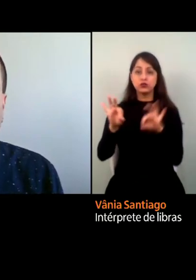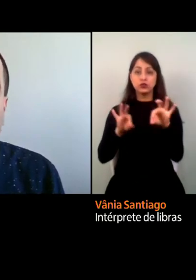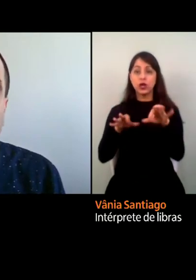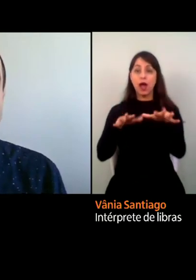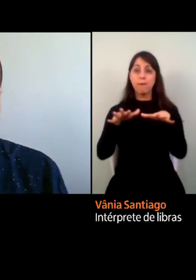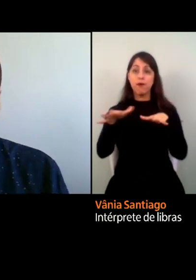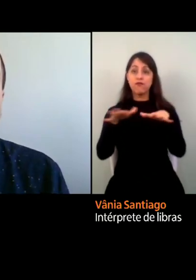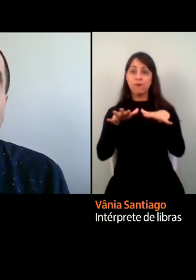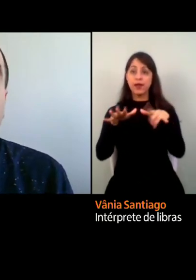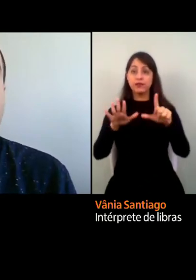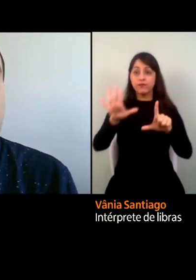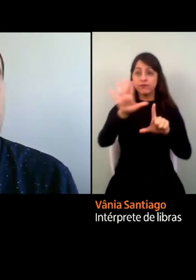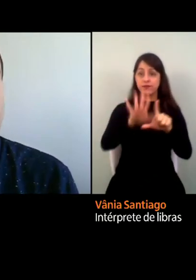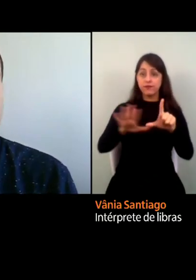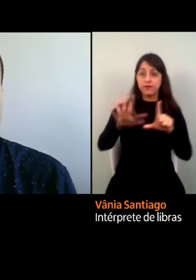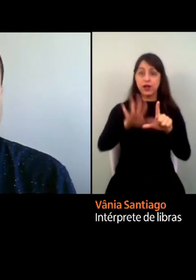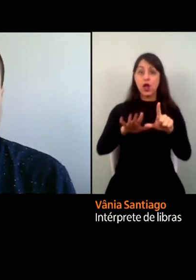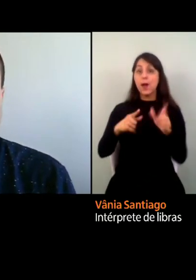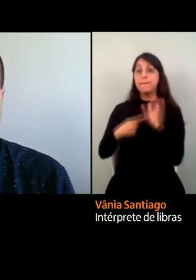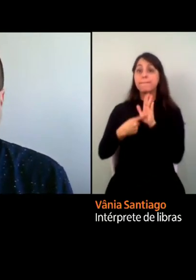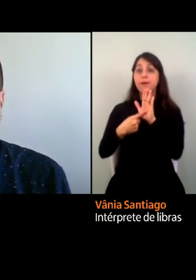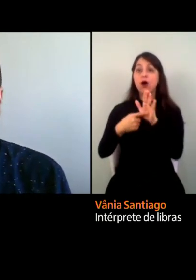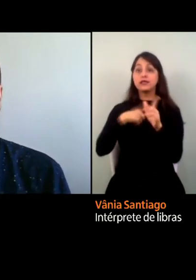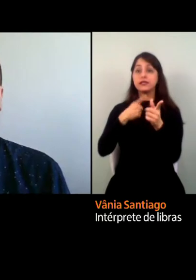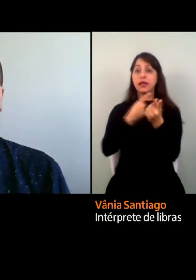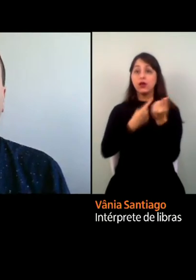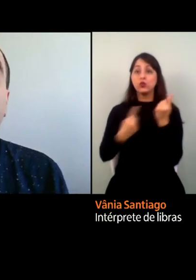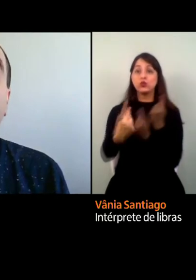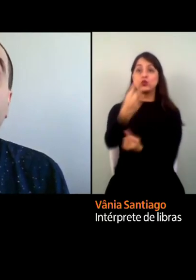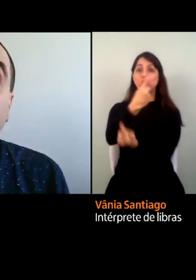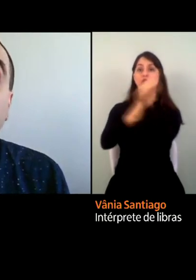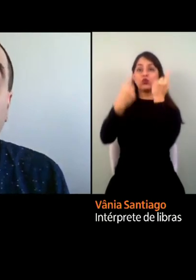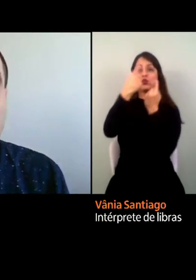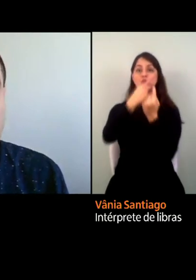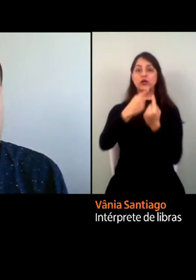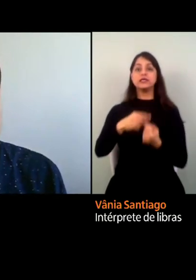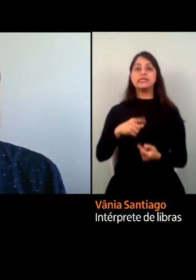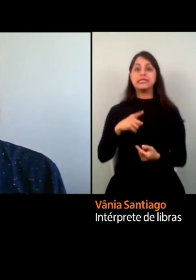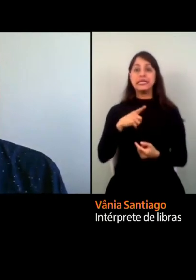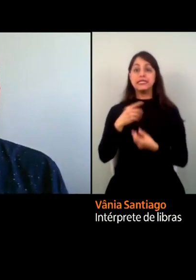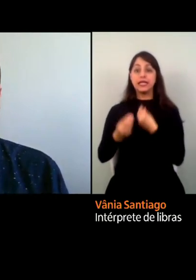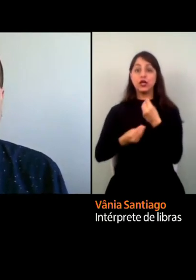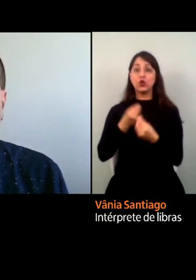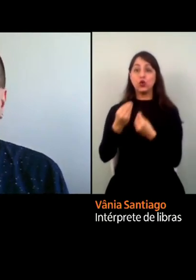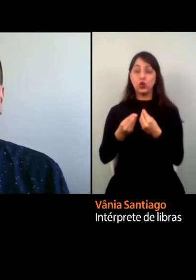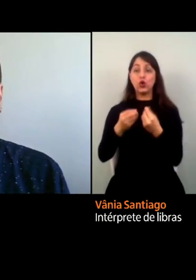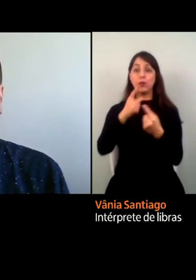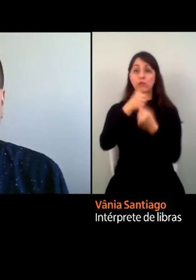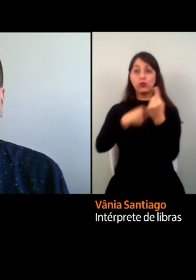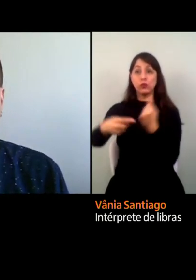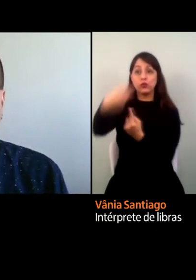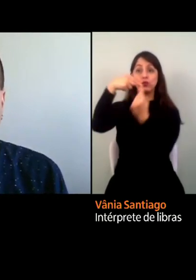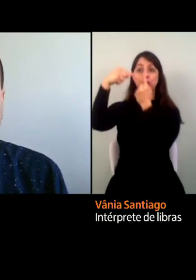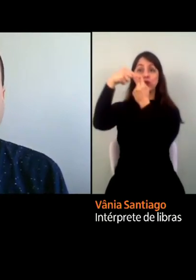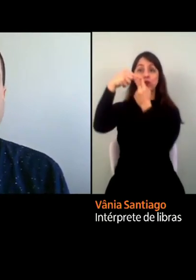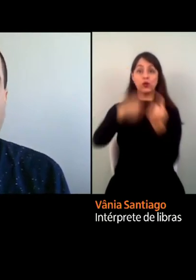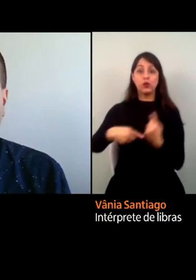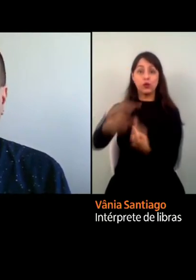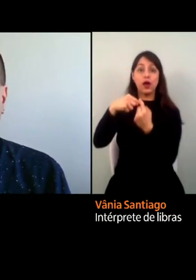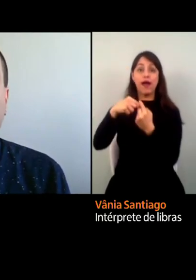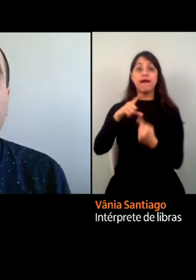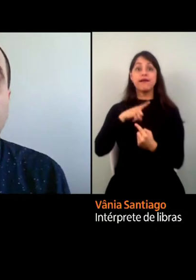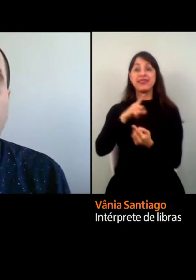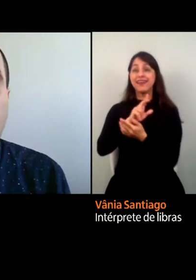dispositivo do loop, a obra no espaço expositivo e o giro diegético, trechos de vários